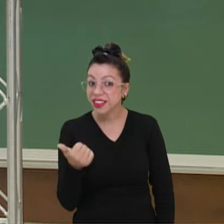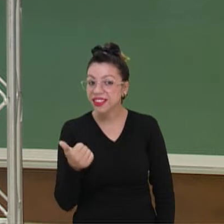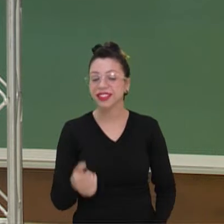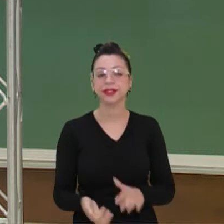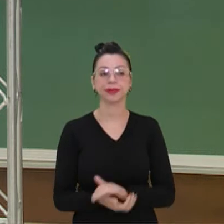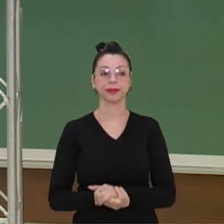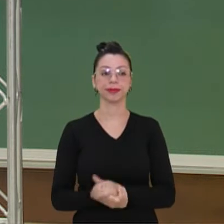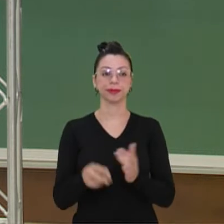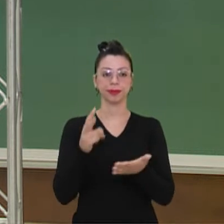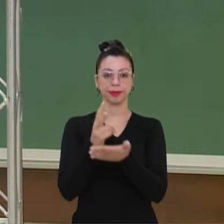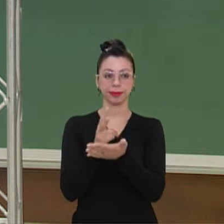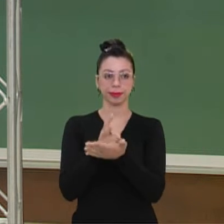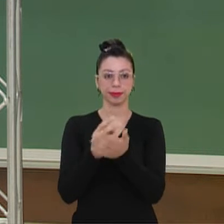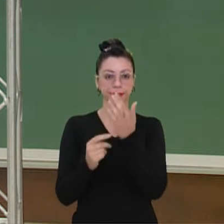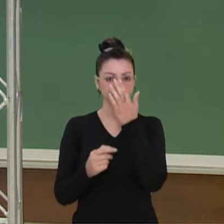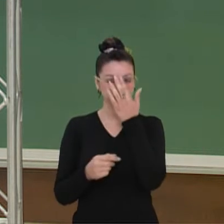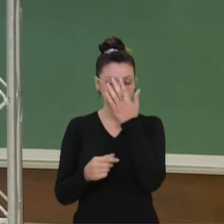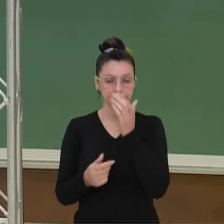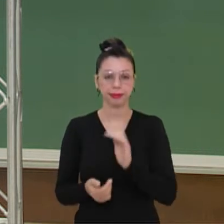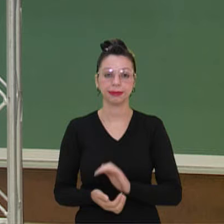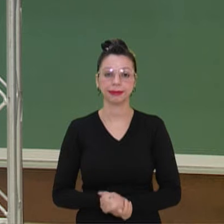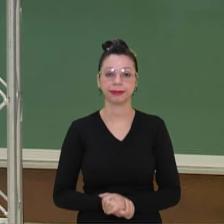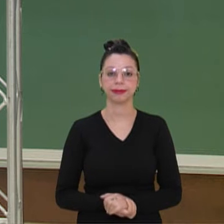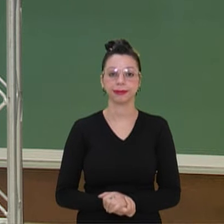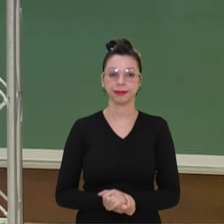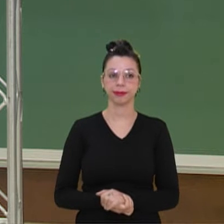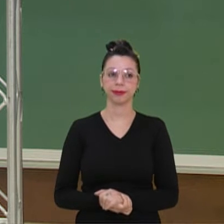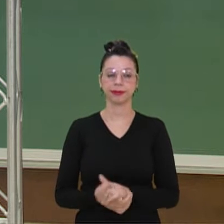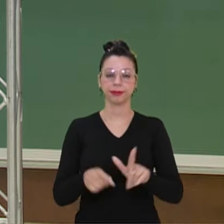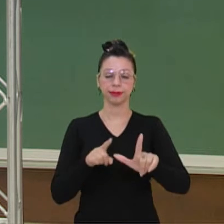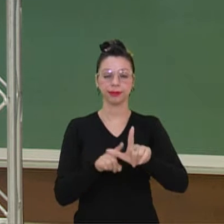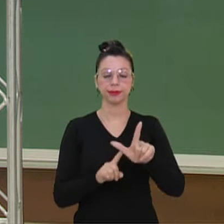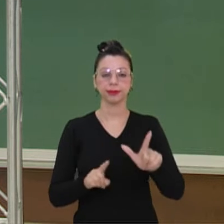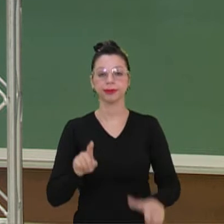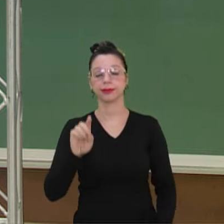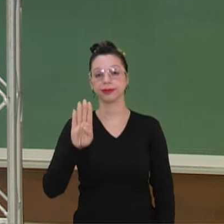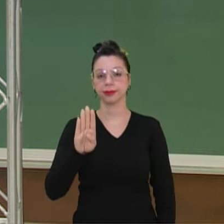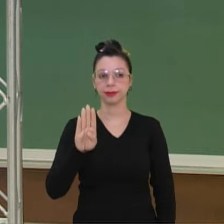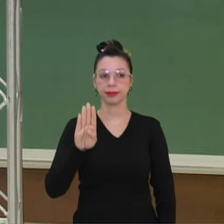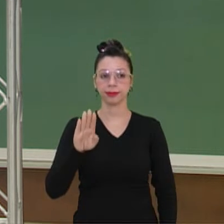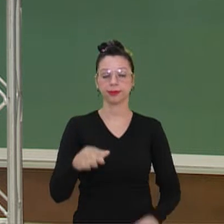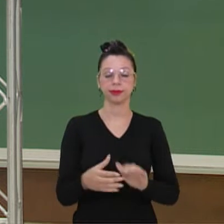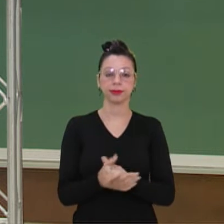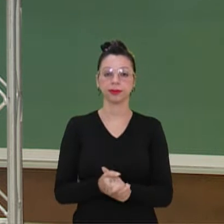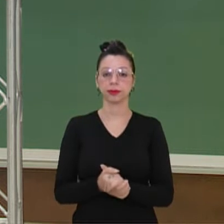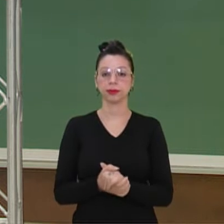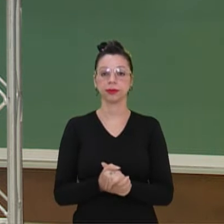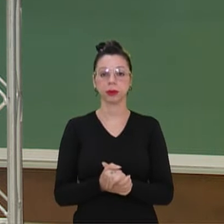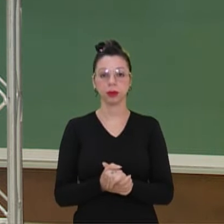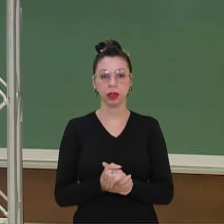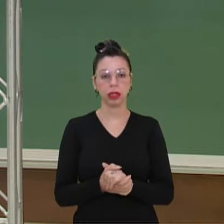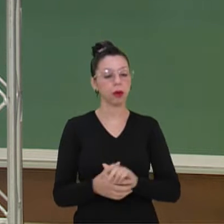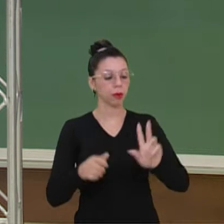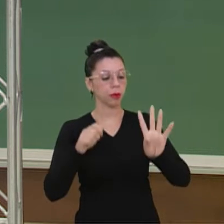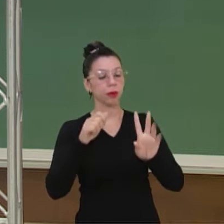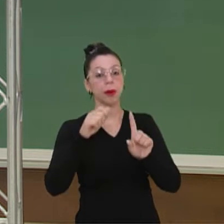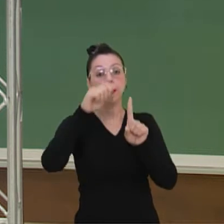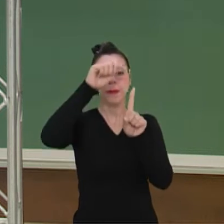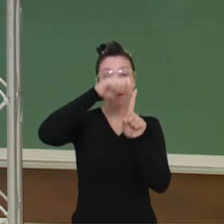Vamos continuar? Olha só. Continuando. Letra B. Daqui a quantos meses o lucro será